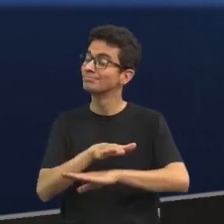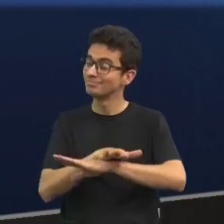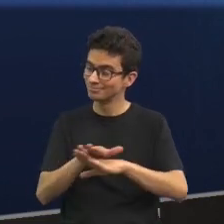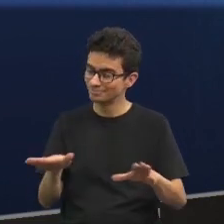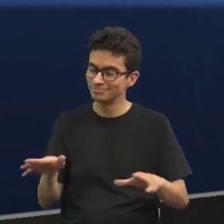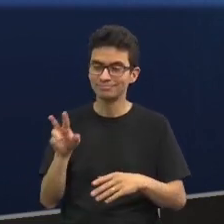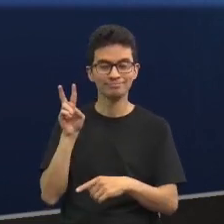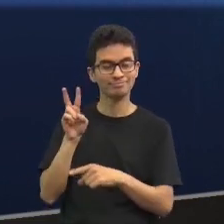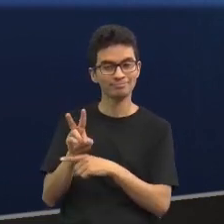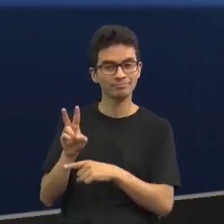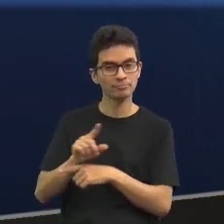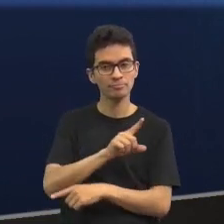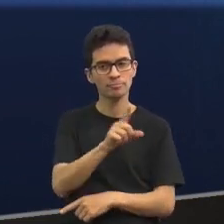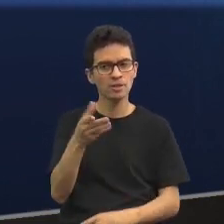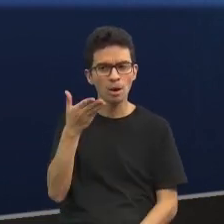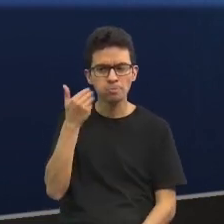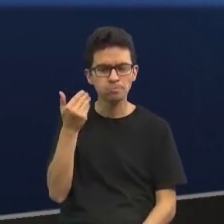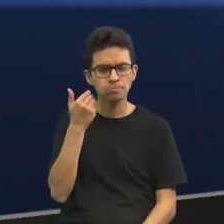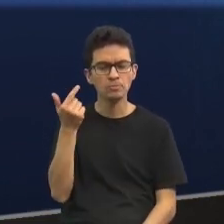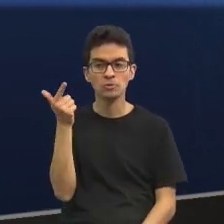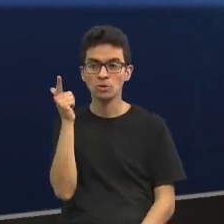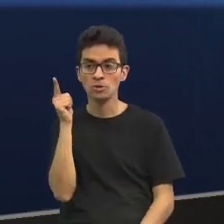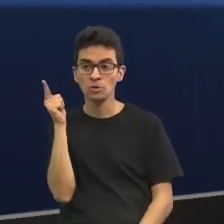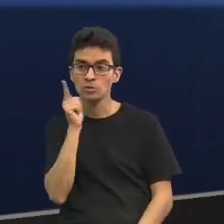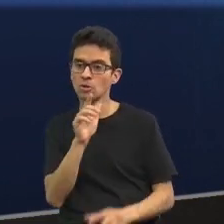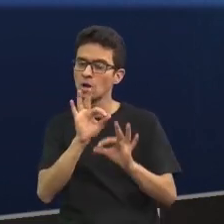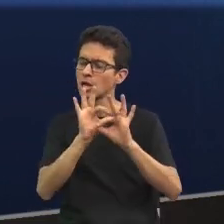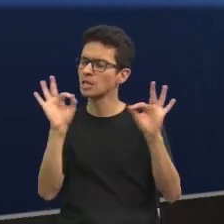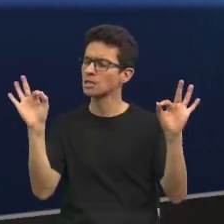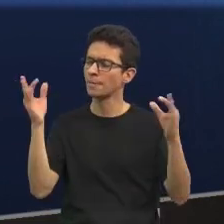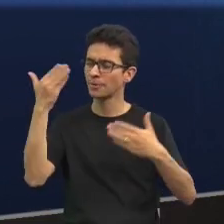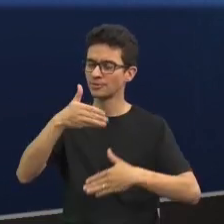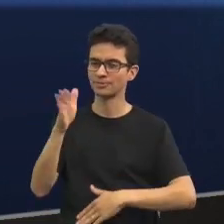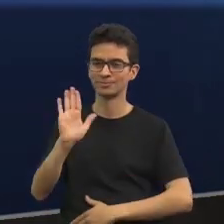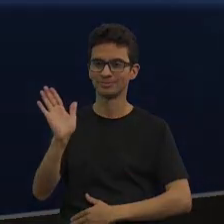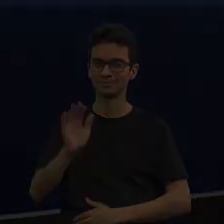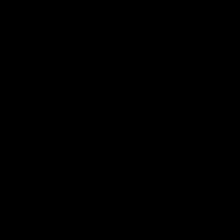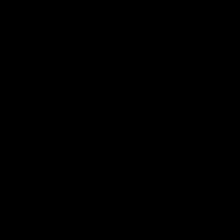aí espero que vocês tenham feito uma excelente prova até